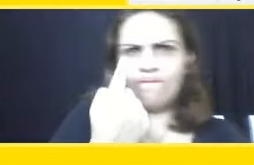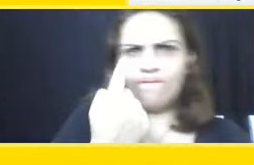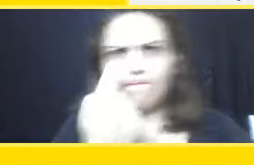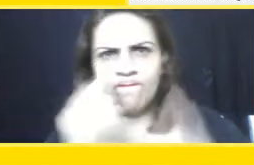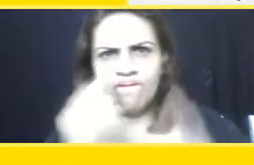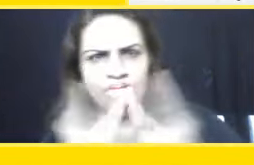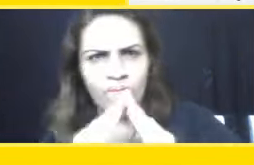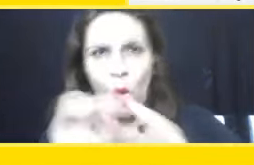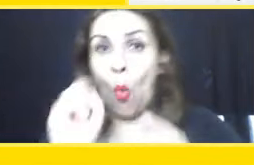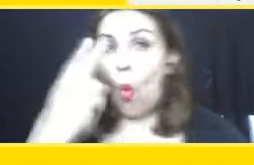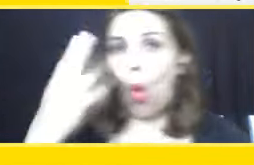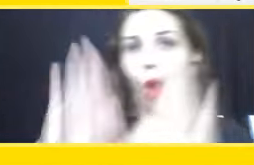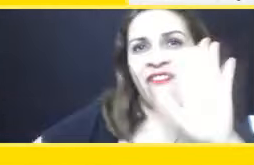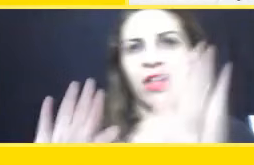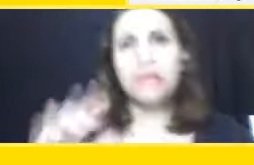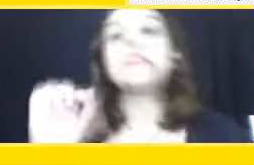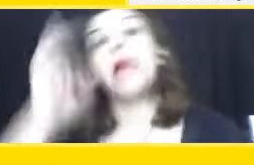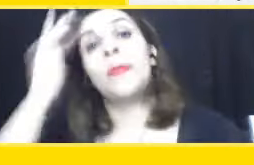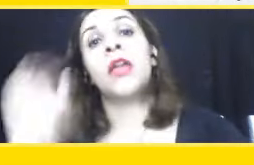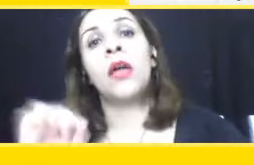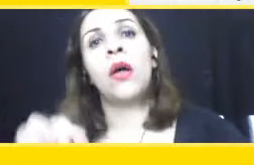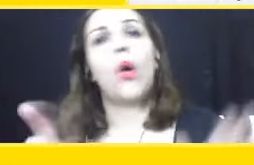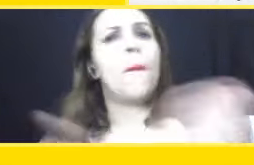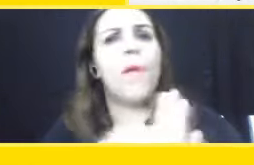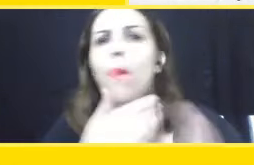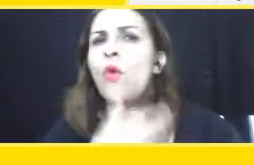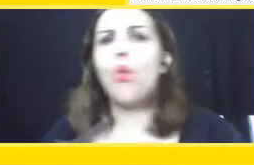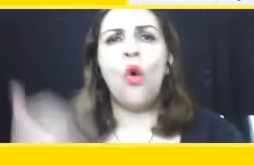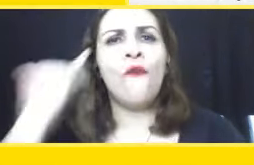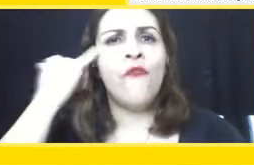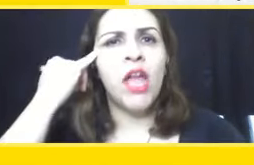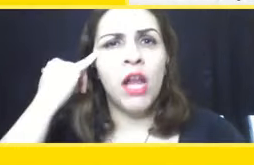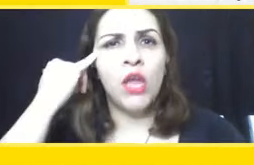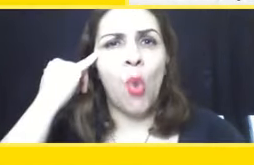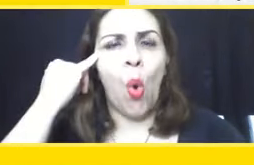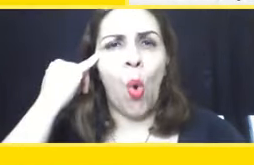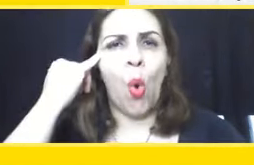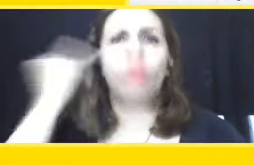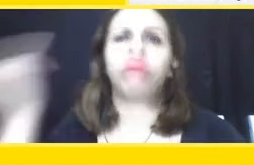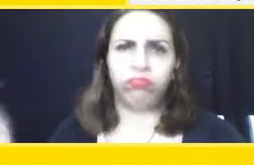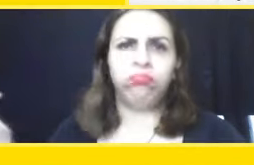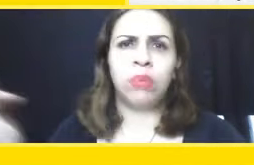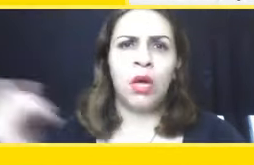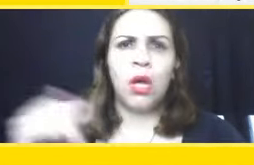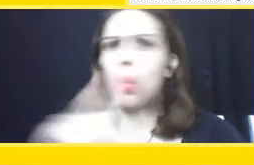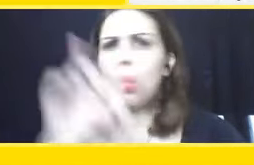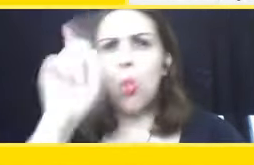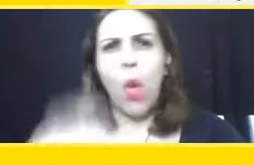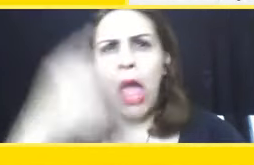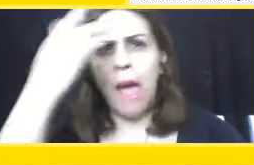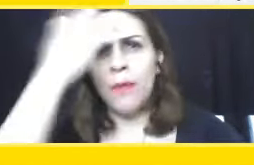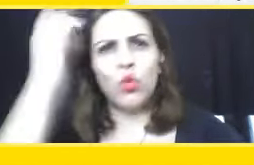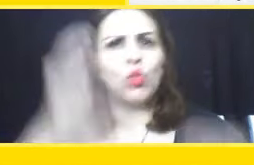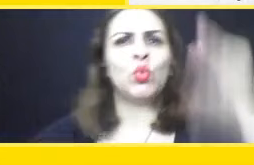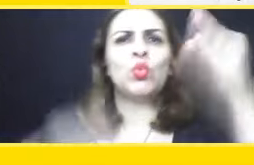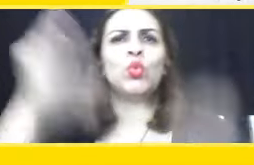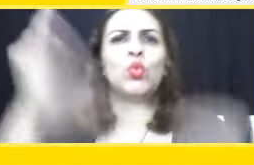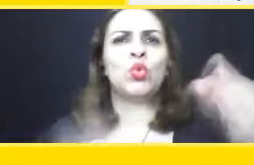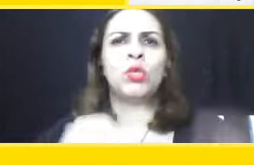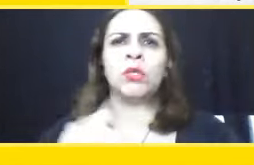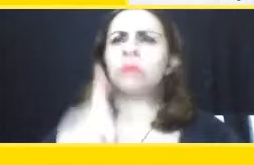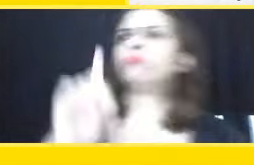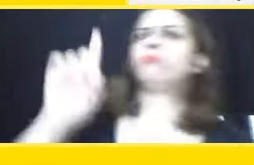a flexibilização são os governadores e prefeitos. Não cabe um juiz de primeiro grau questionar